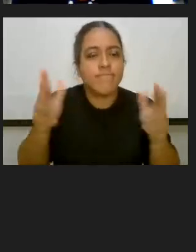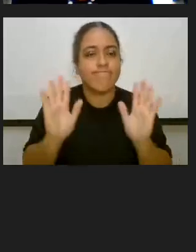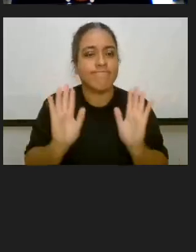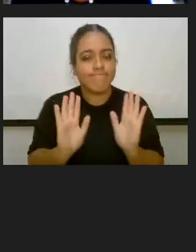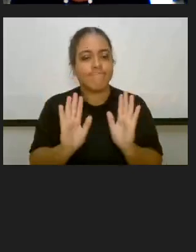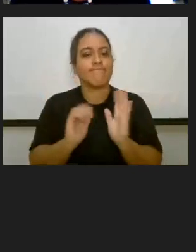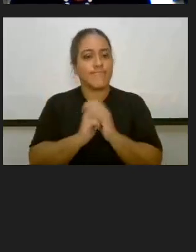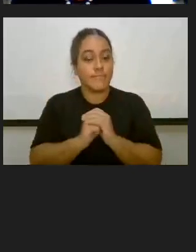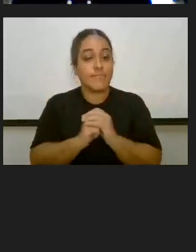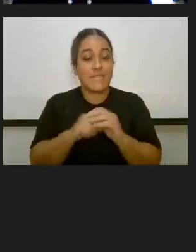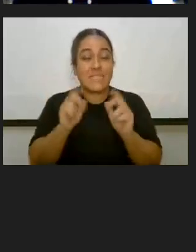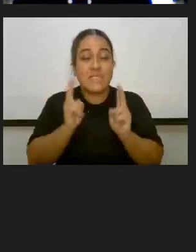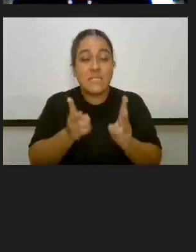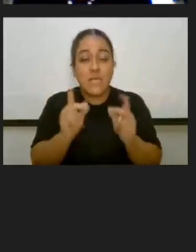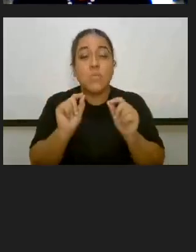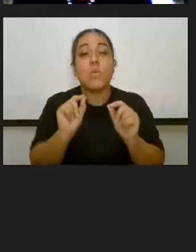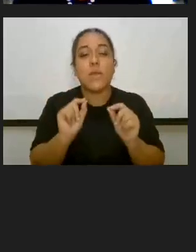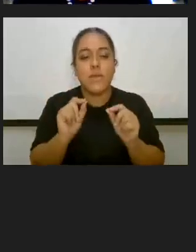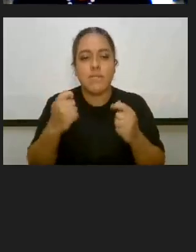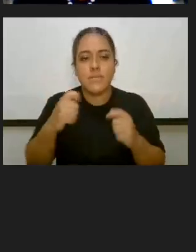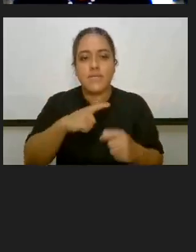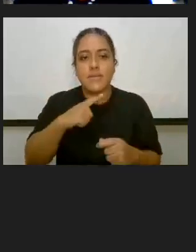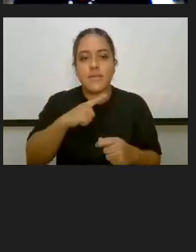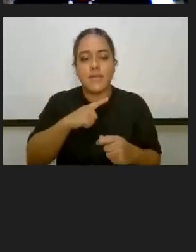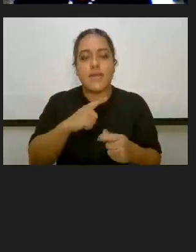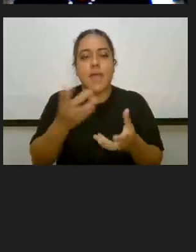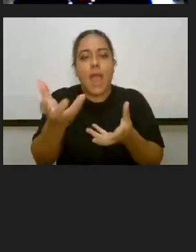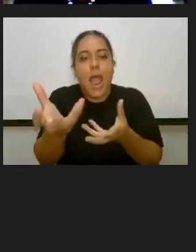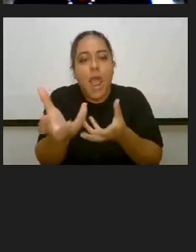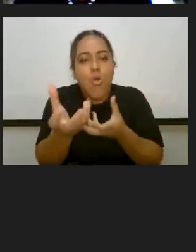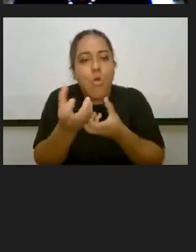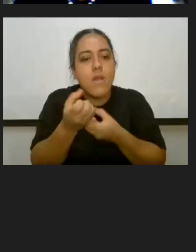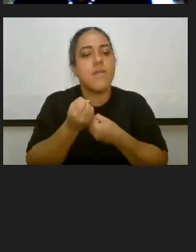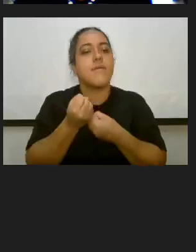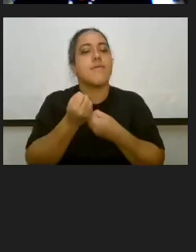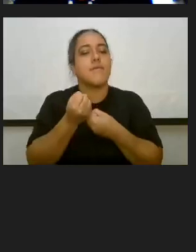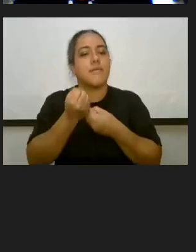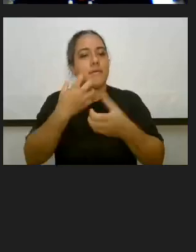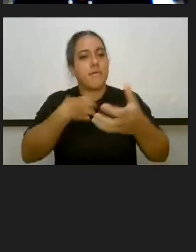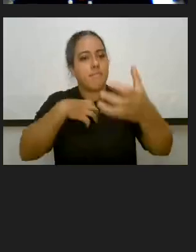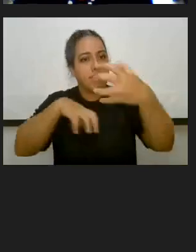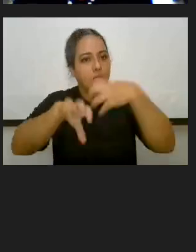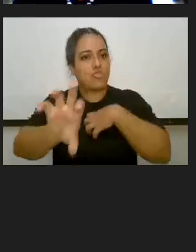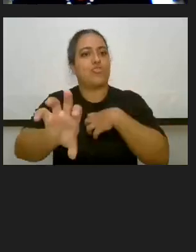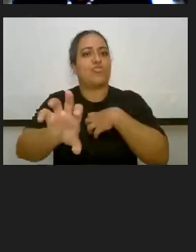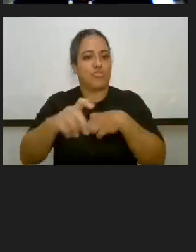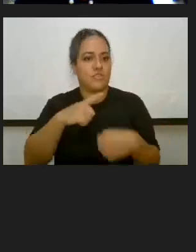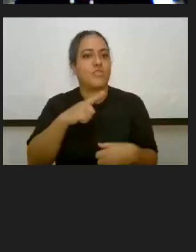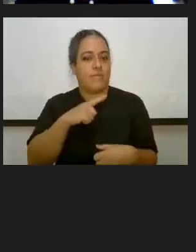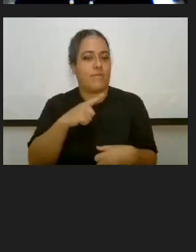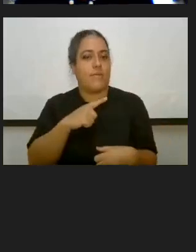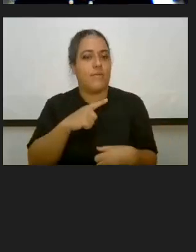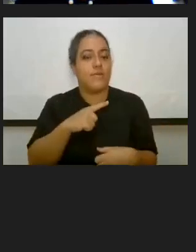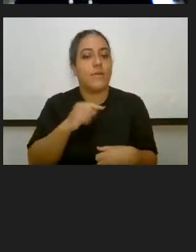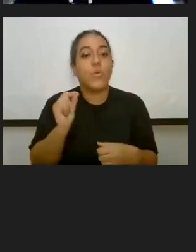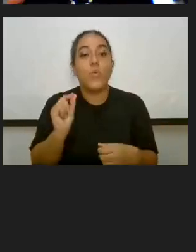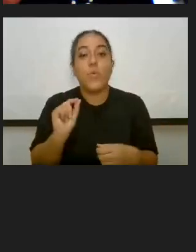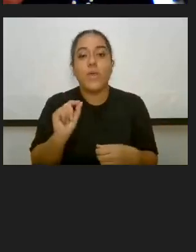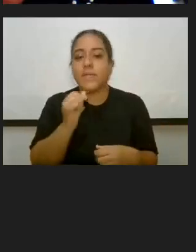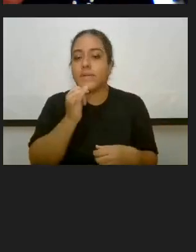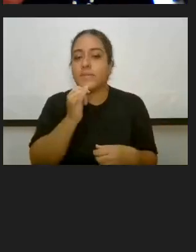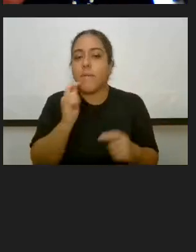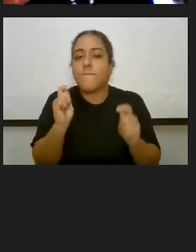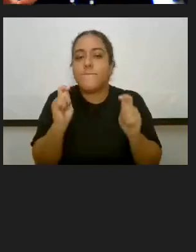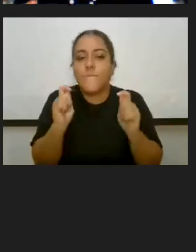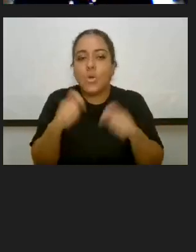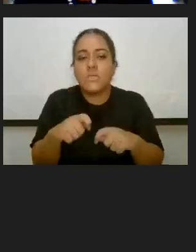É sempre ter uma acolhida empática de maneira com que seja possível a